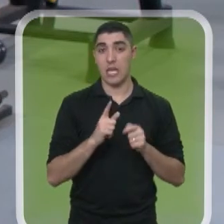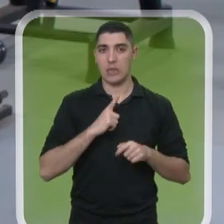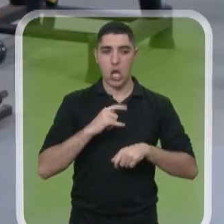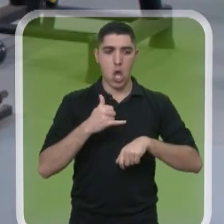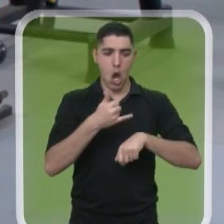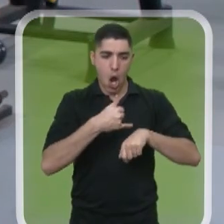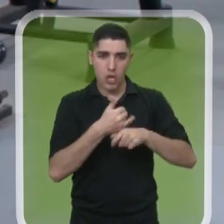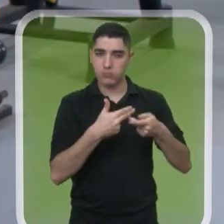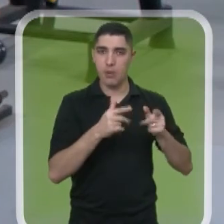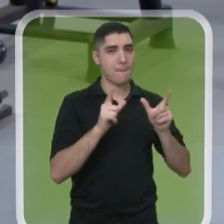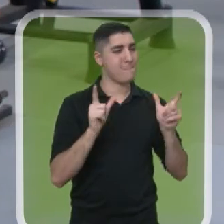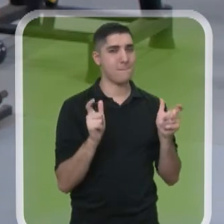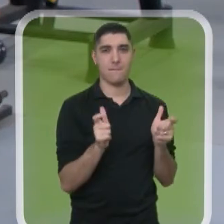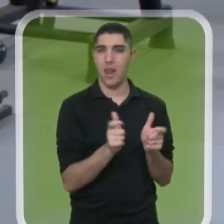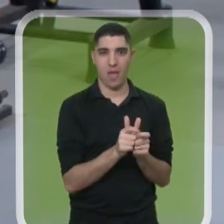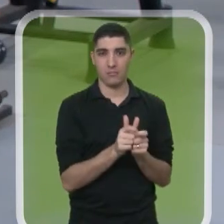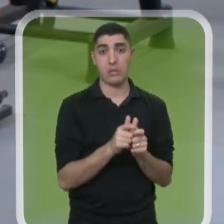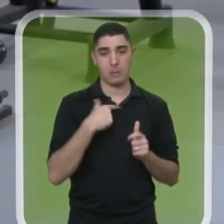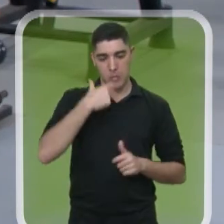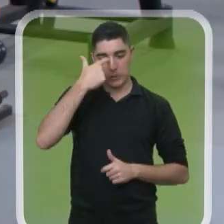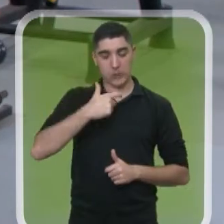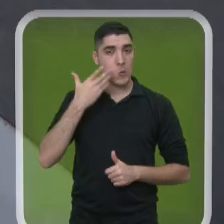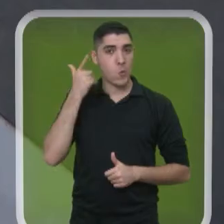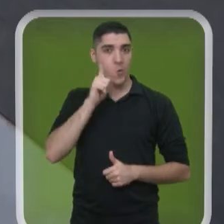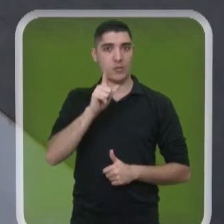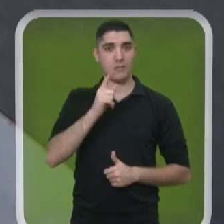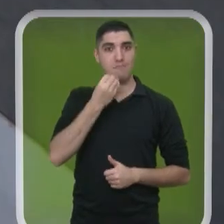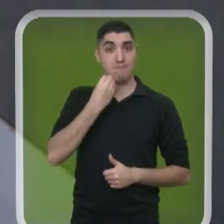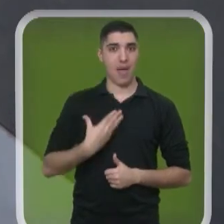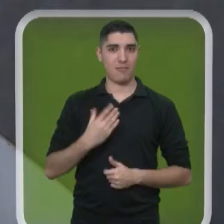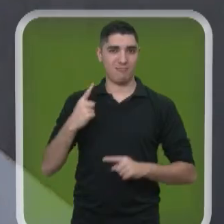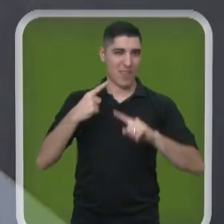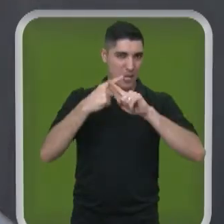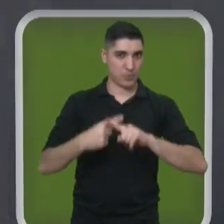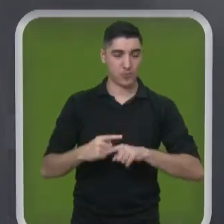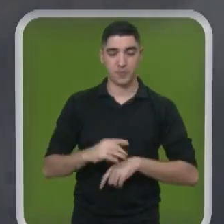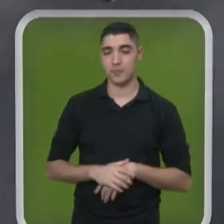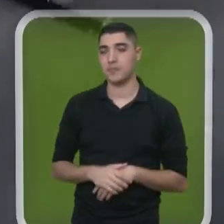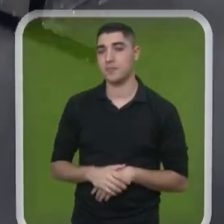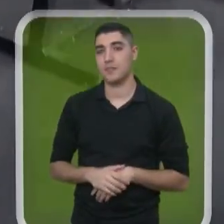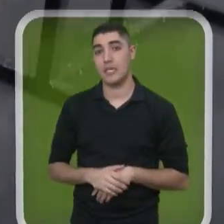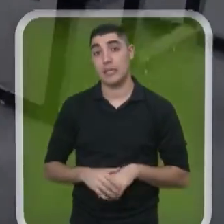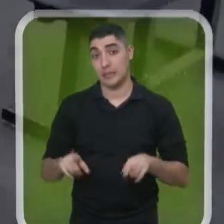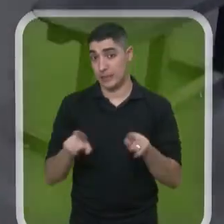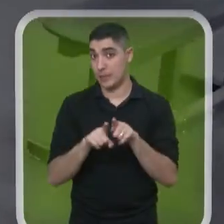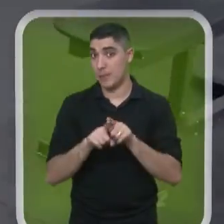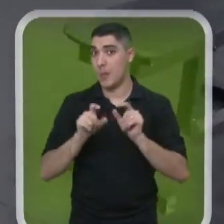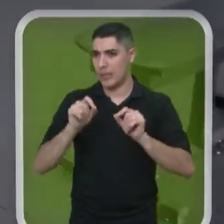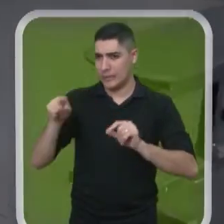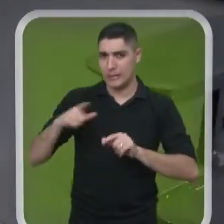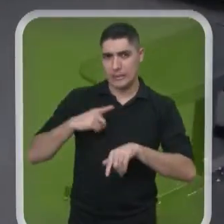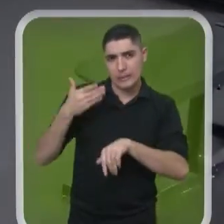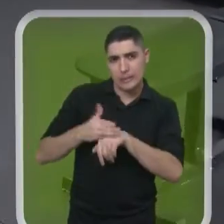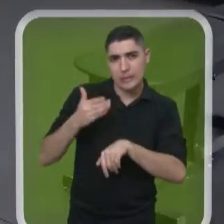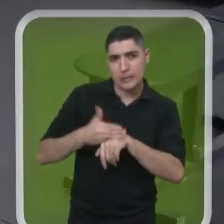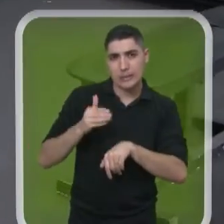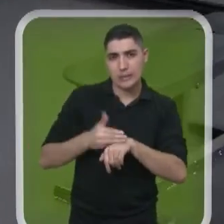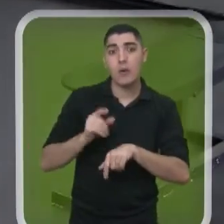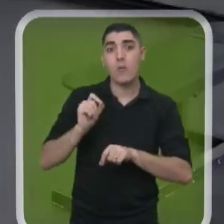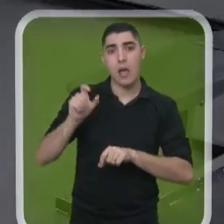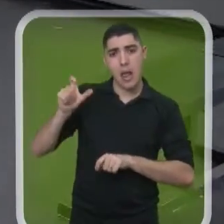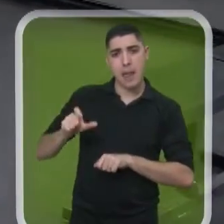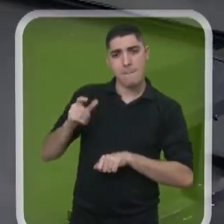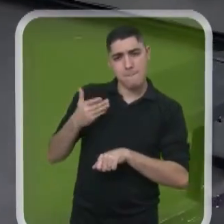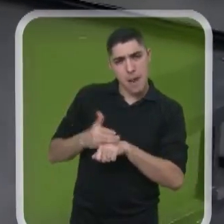a gente consiga chegar a um físico mais adequado para o campeonato. E toda essa rotina puxada de treinamentos tem como objetivo a preparação para o